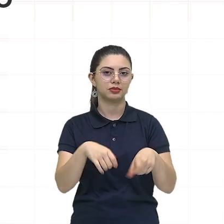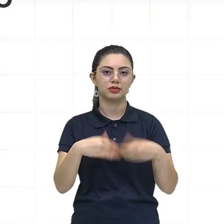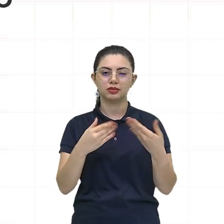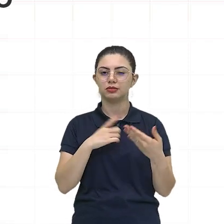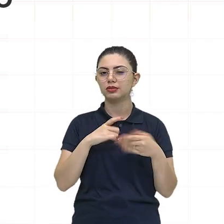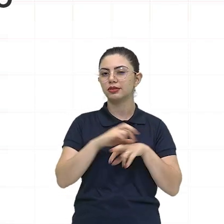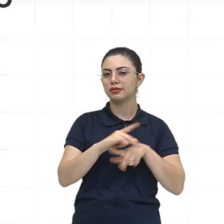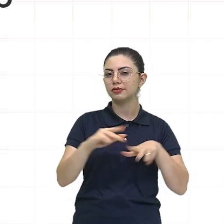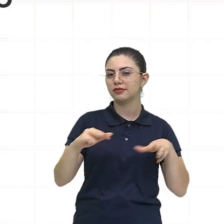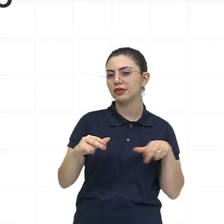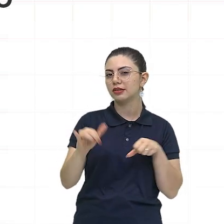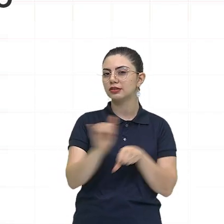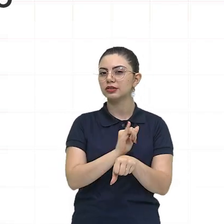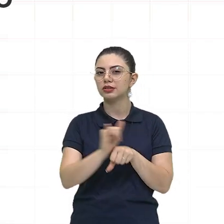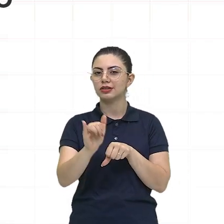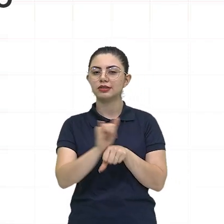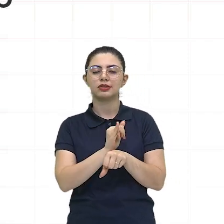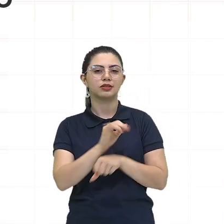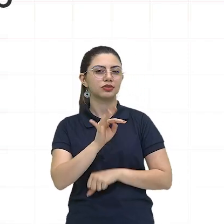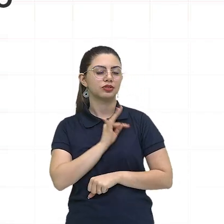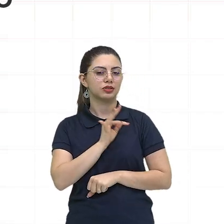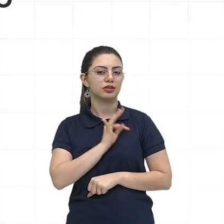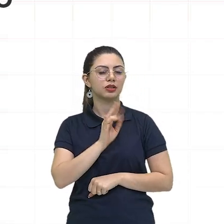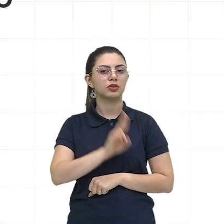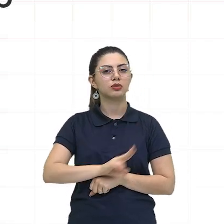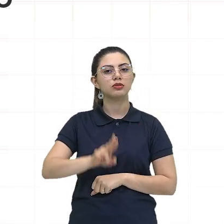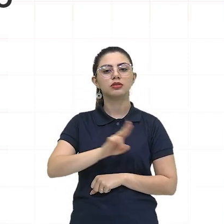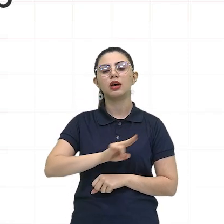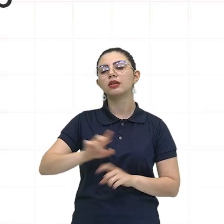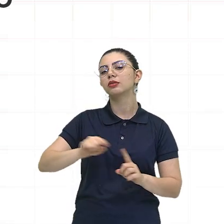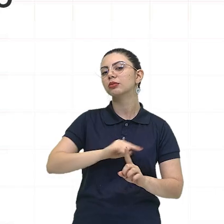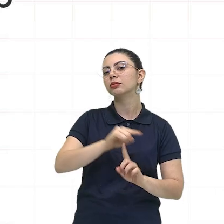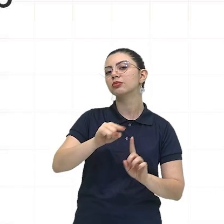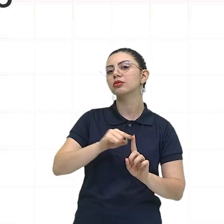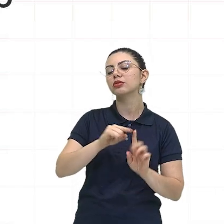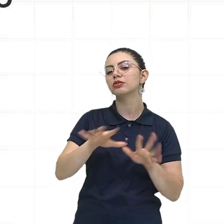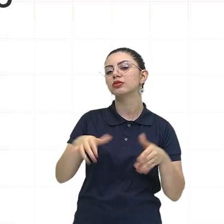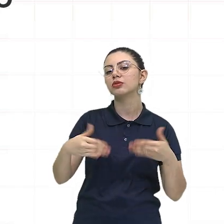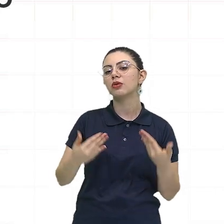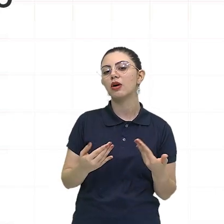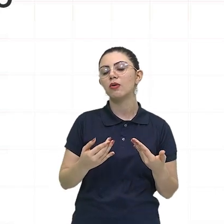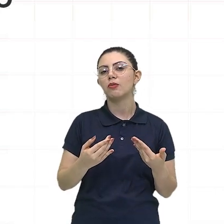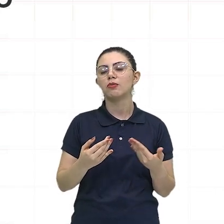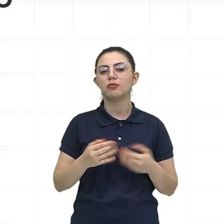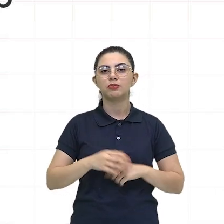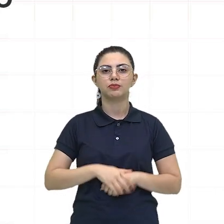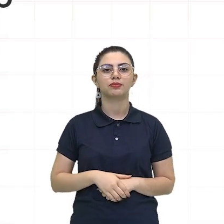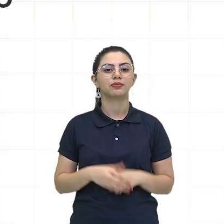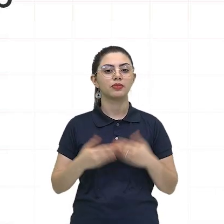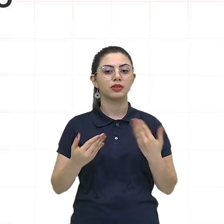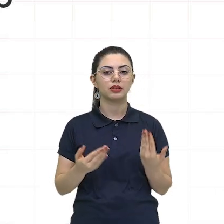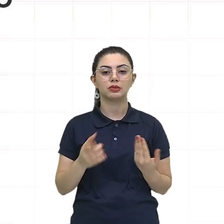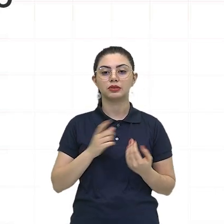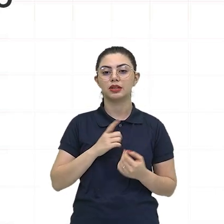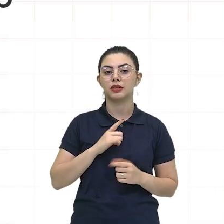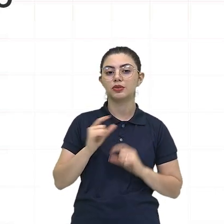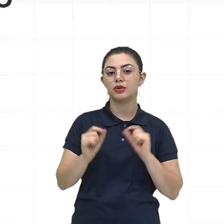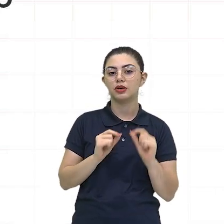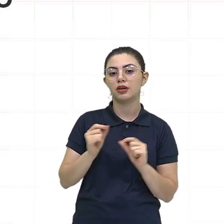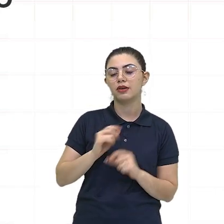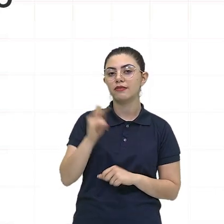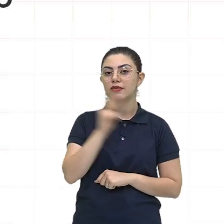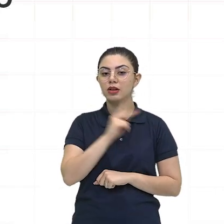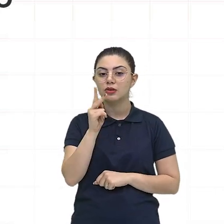várias técnicas, elas são empregadas com o objetivo de quê? De diminuir a velocidade